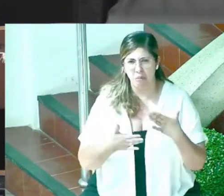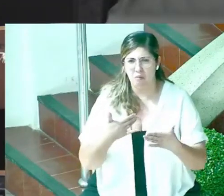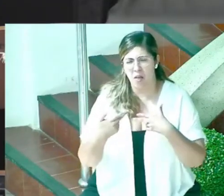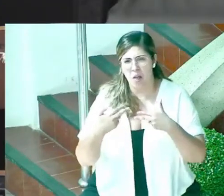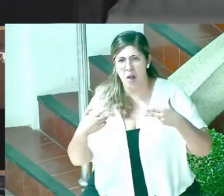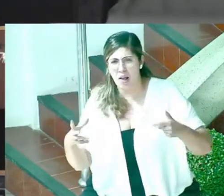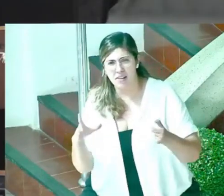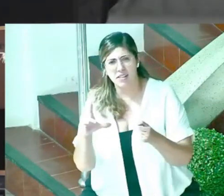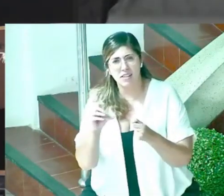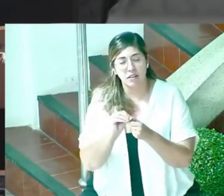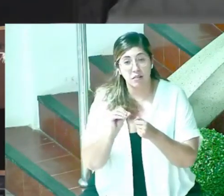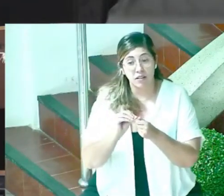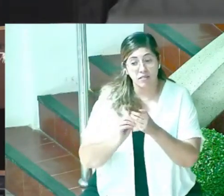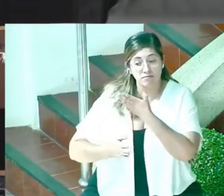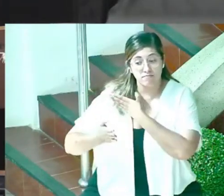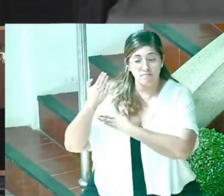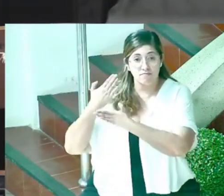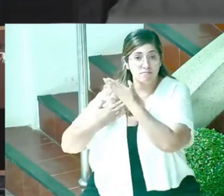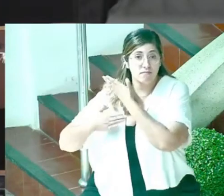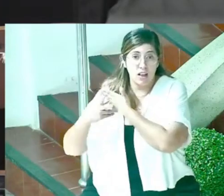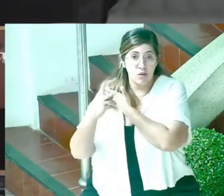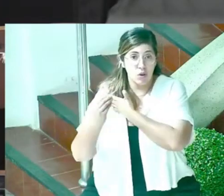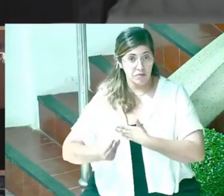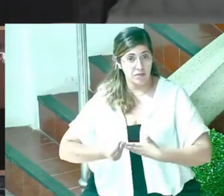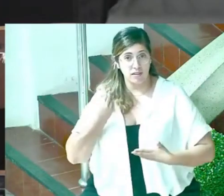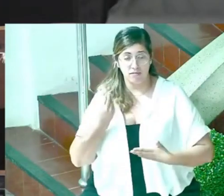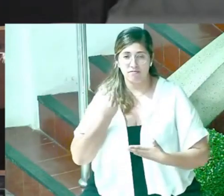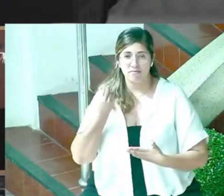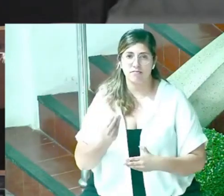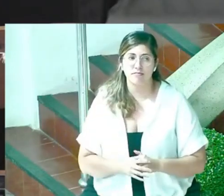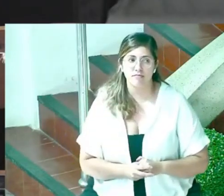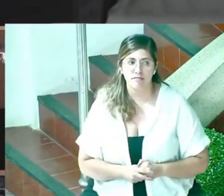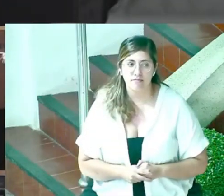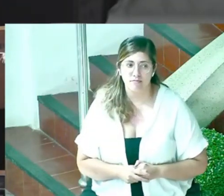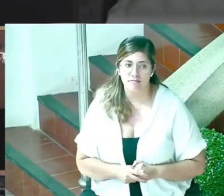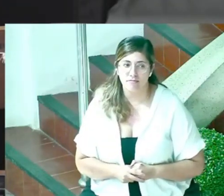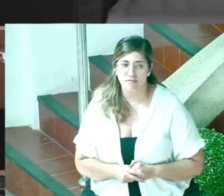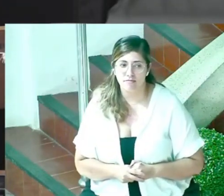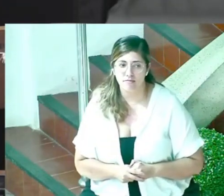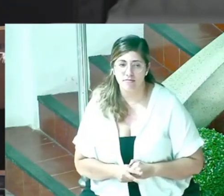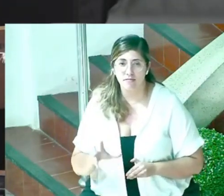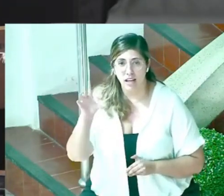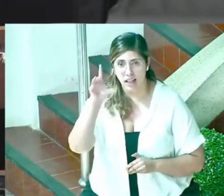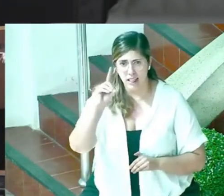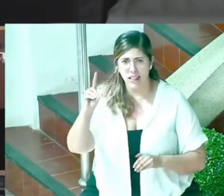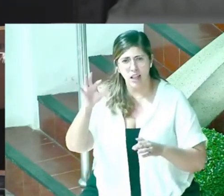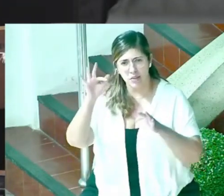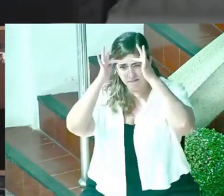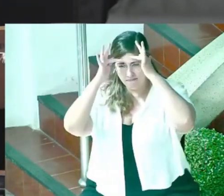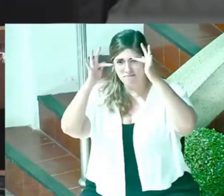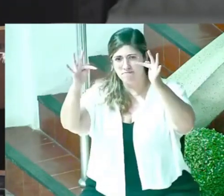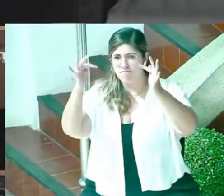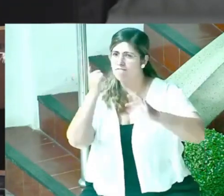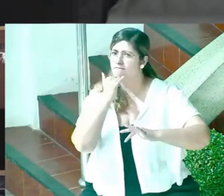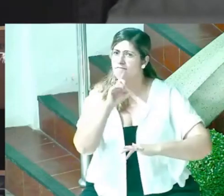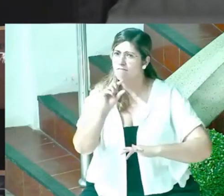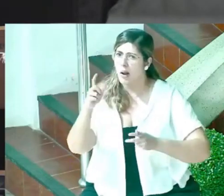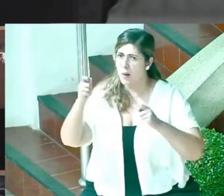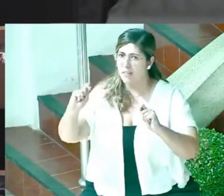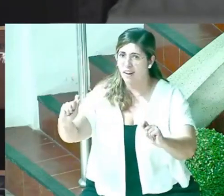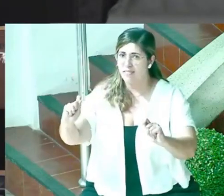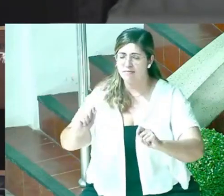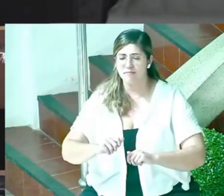Perdoar é tanto um evento quanto um processo. Quando você diz a alguém, eu te perdoei, eu perdoei